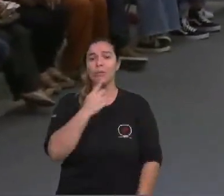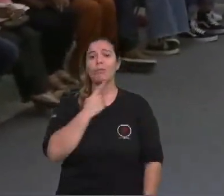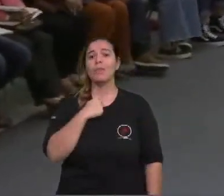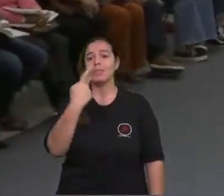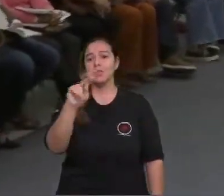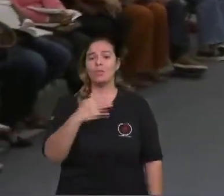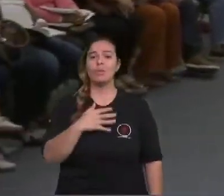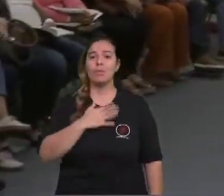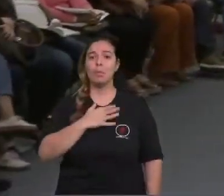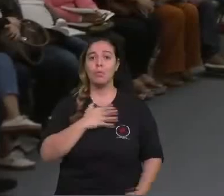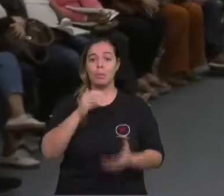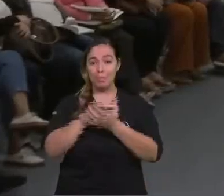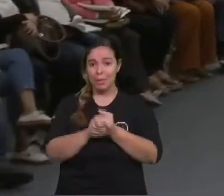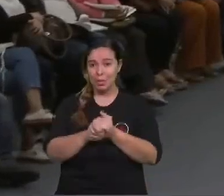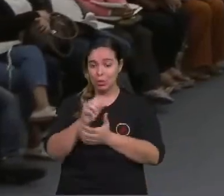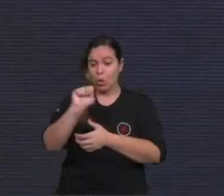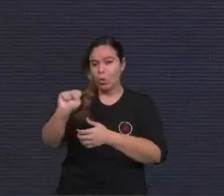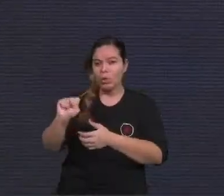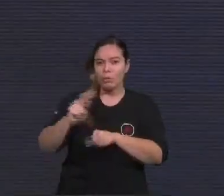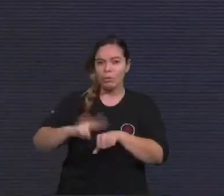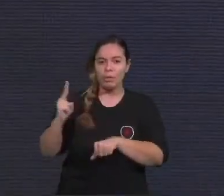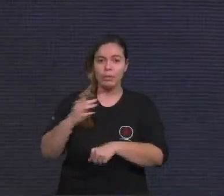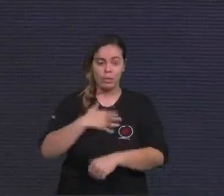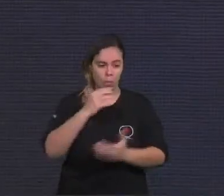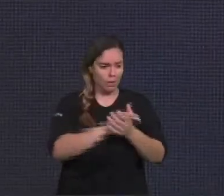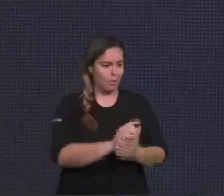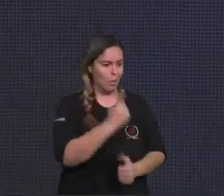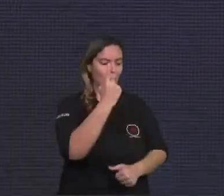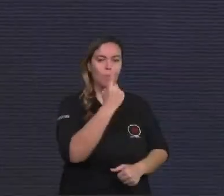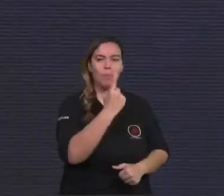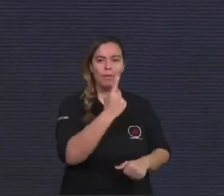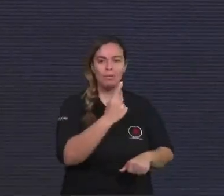pai casou 8 vezes. Eu casei 1.